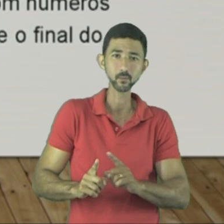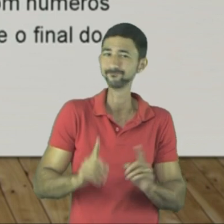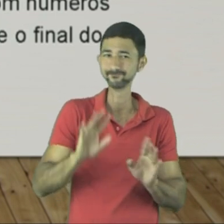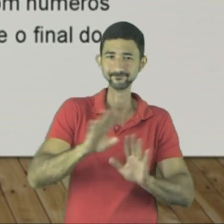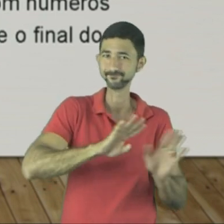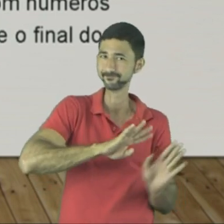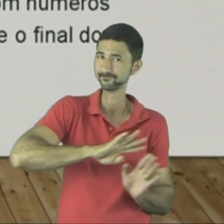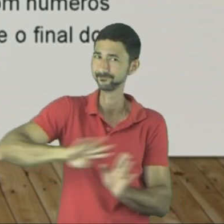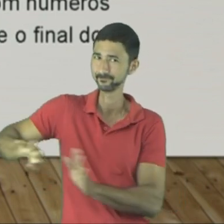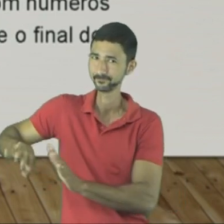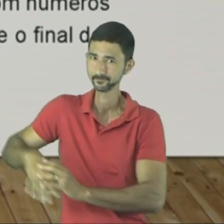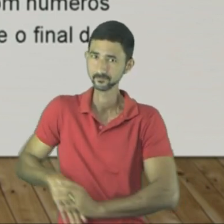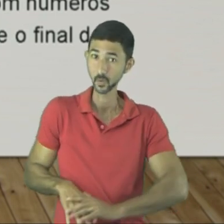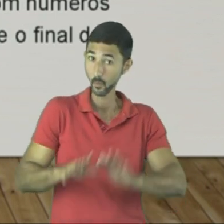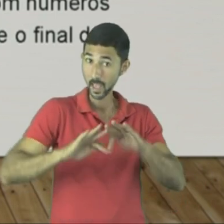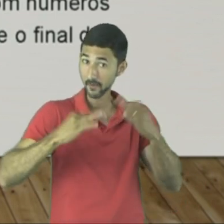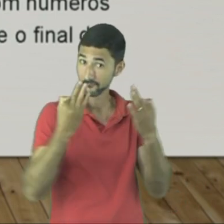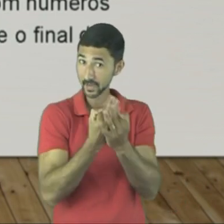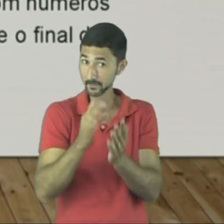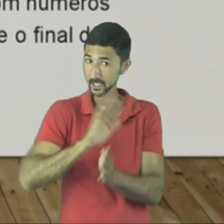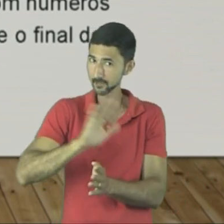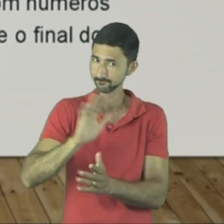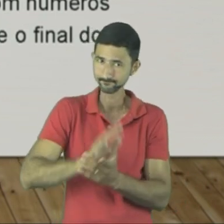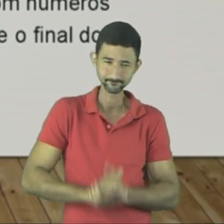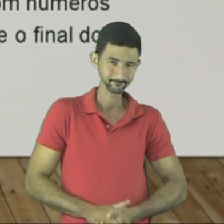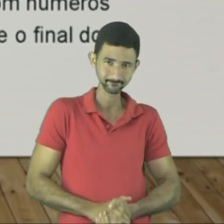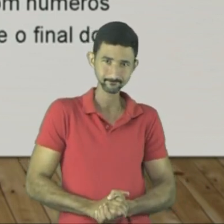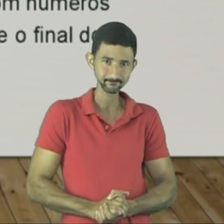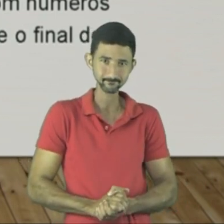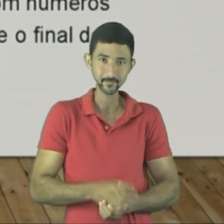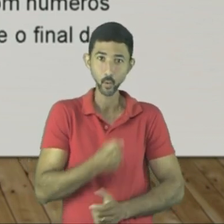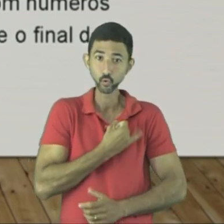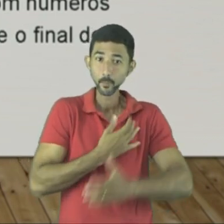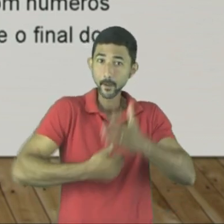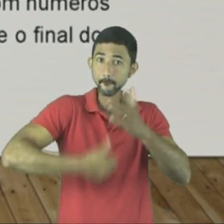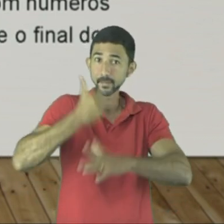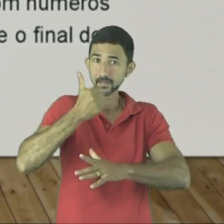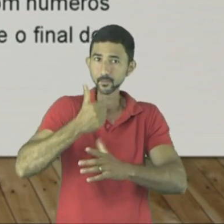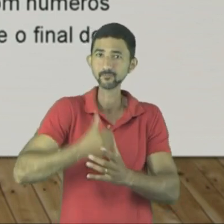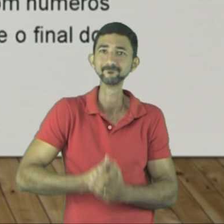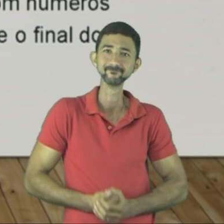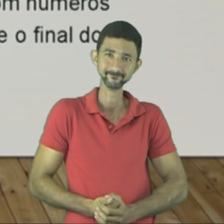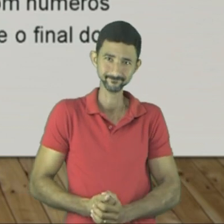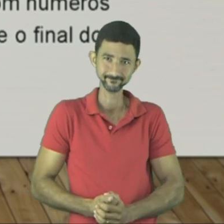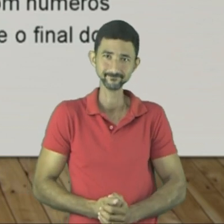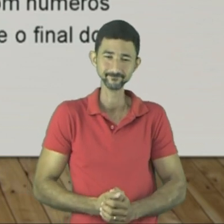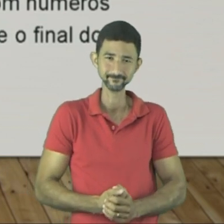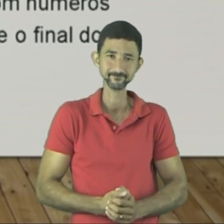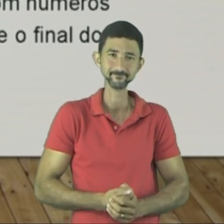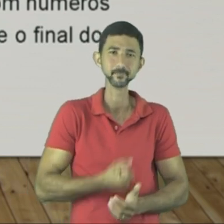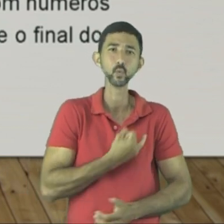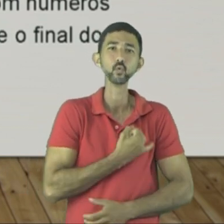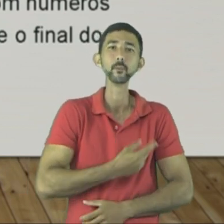ser referente a primeiro, tá? E olha só a curiosidade. O número 2